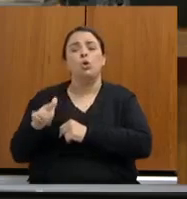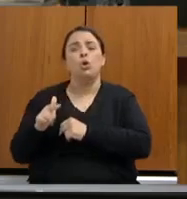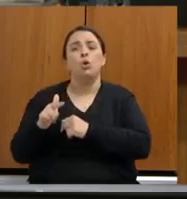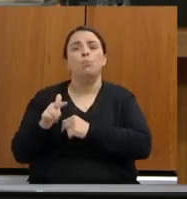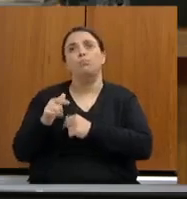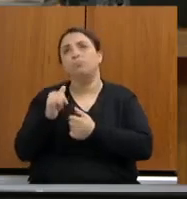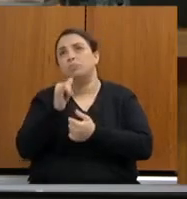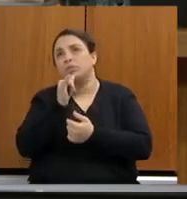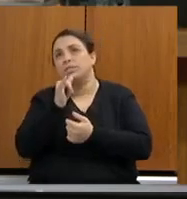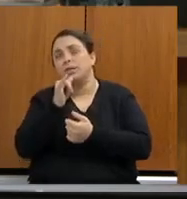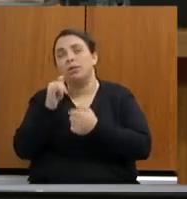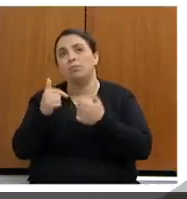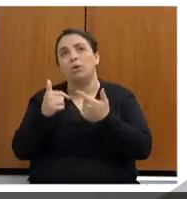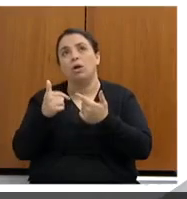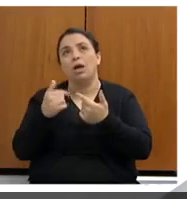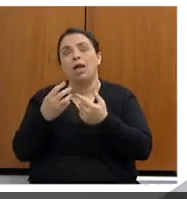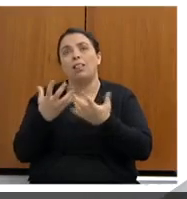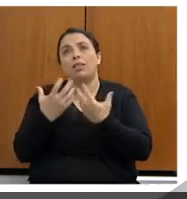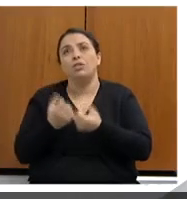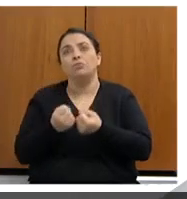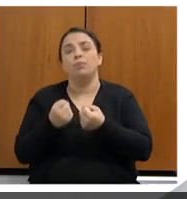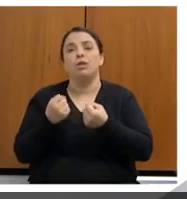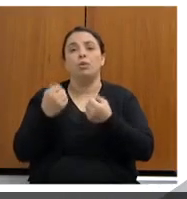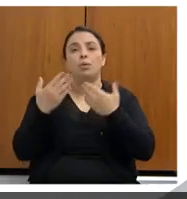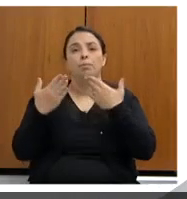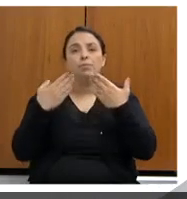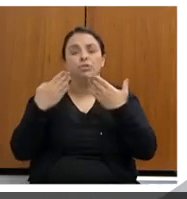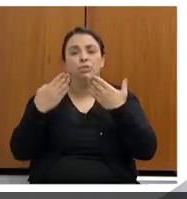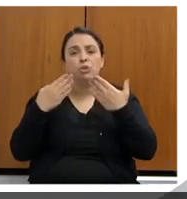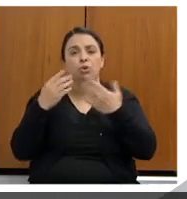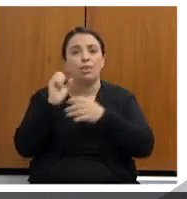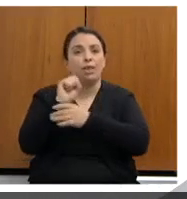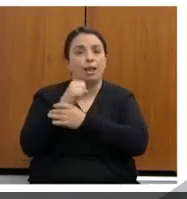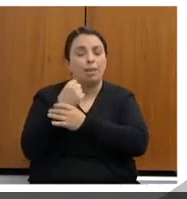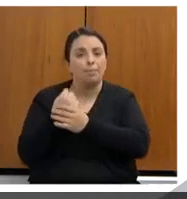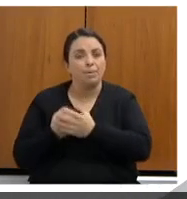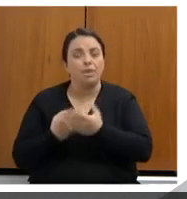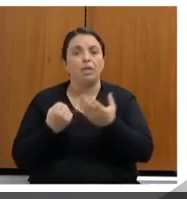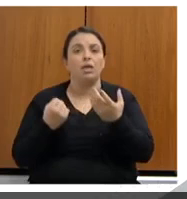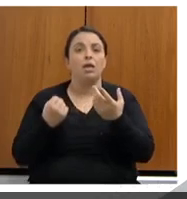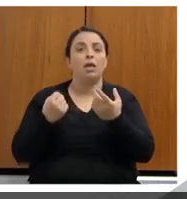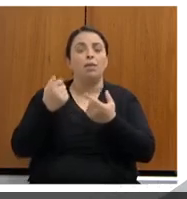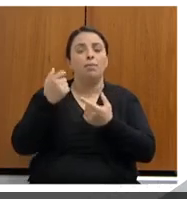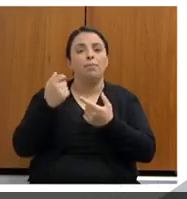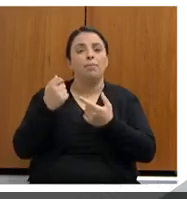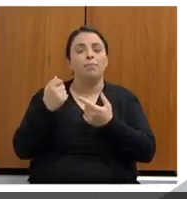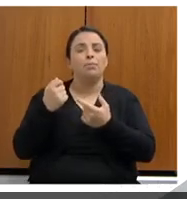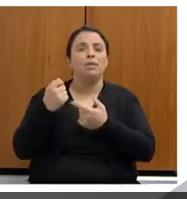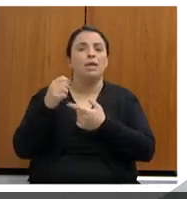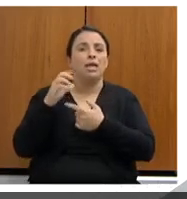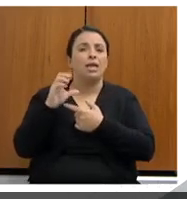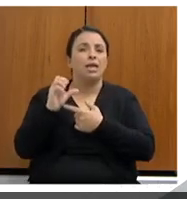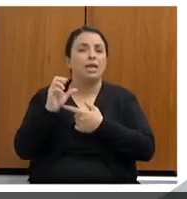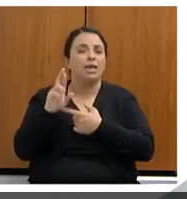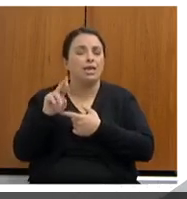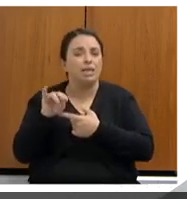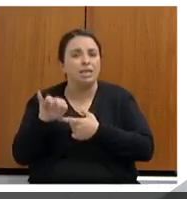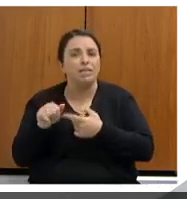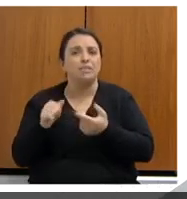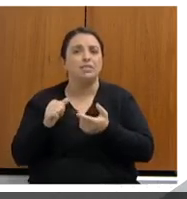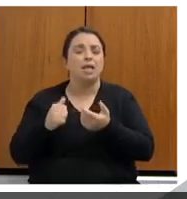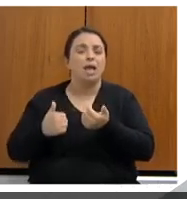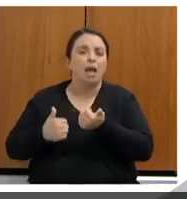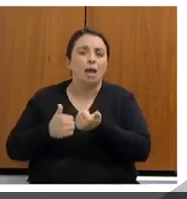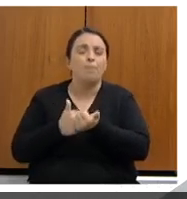atendimento psicoterápico atendimento psicossocial de crise visitas hospitalares apoio espiritual